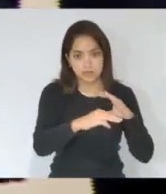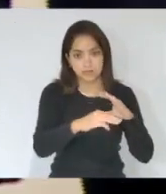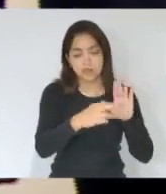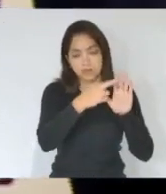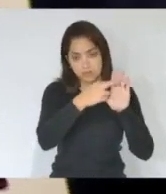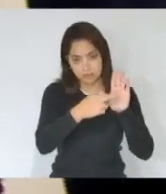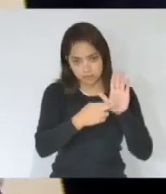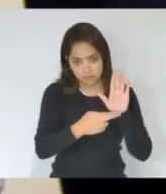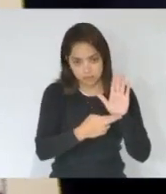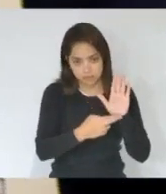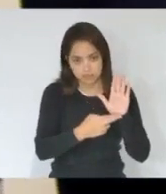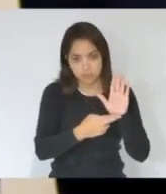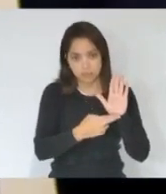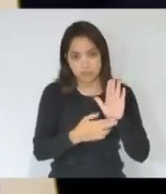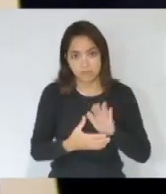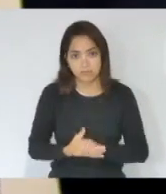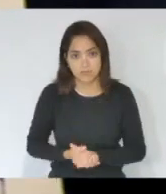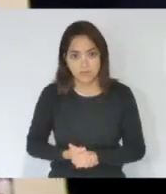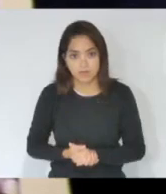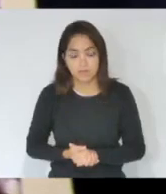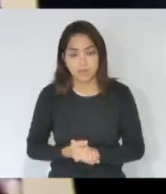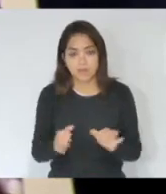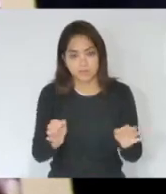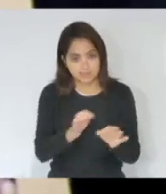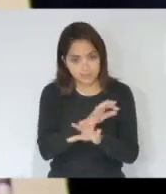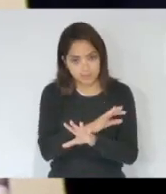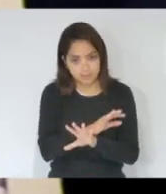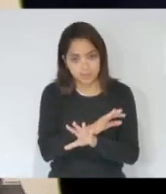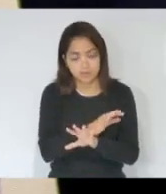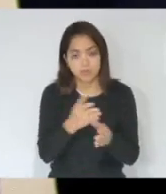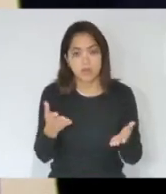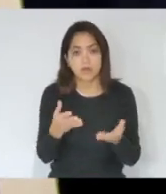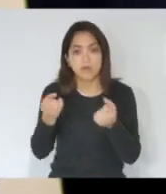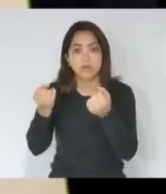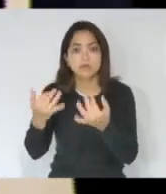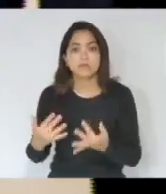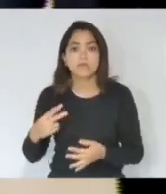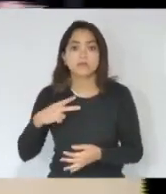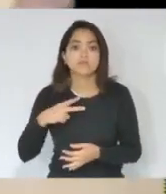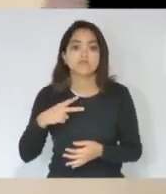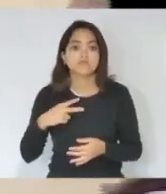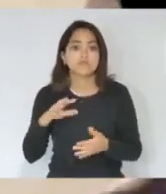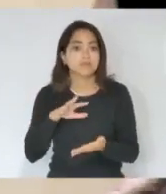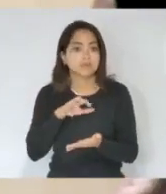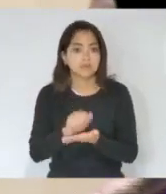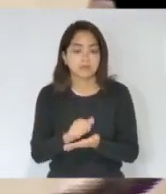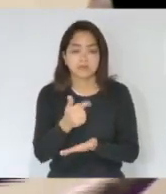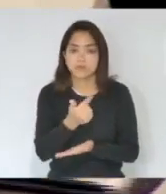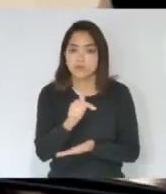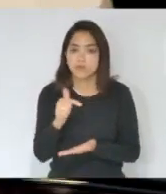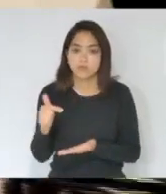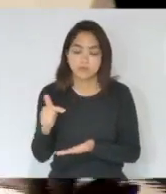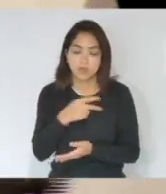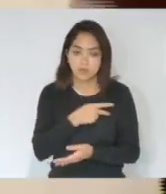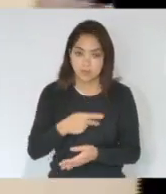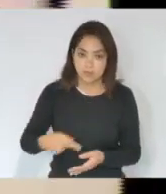regimento interno. Encerrada a ordem do dia, explicações pessoais. Não há oradores inscritos. A